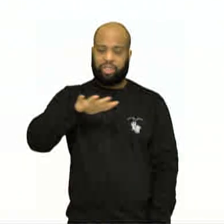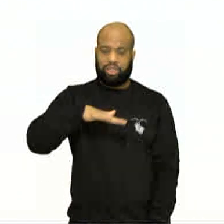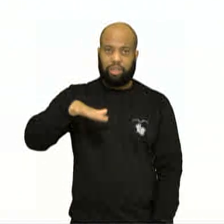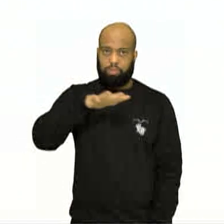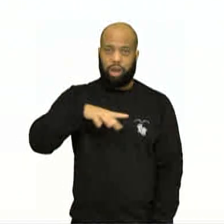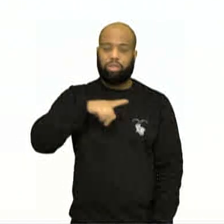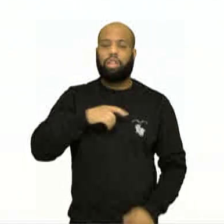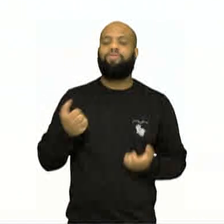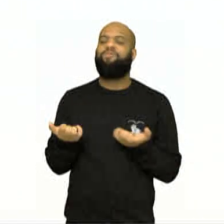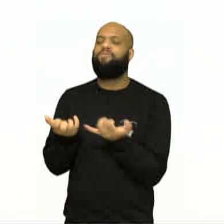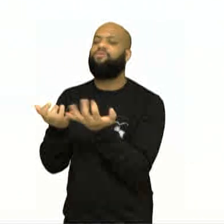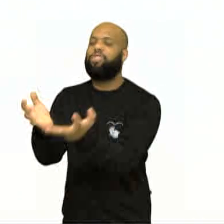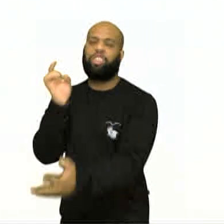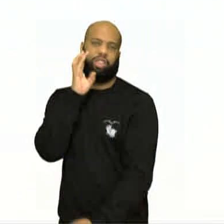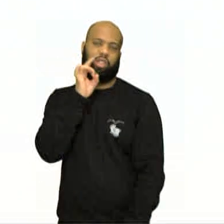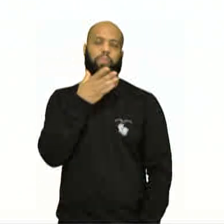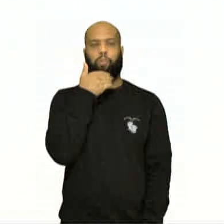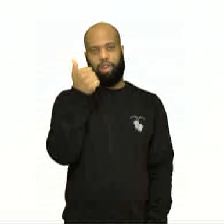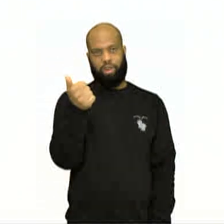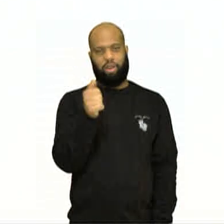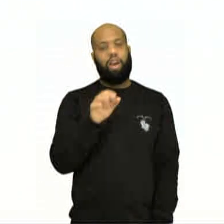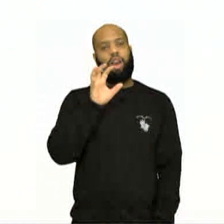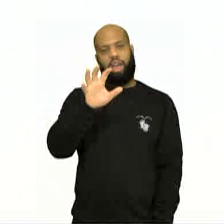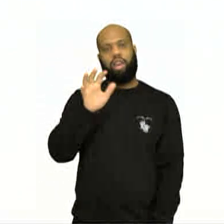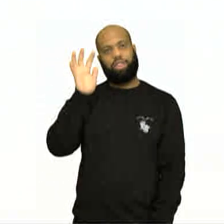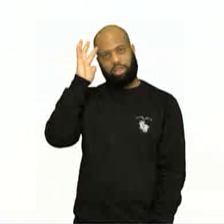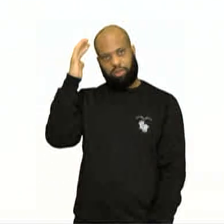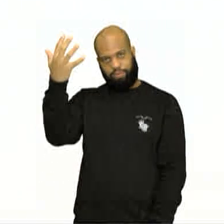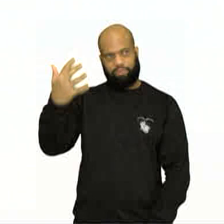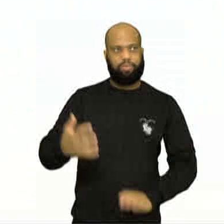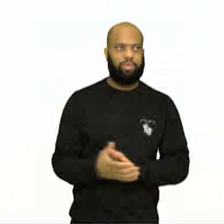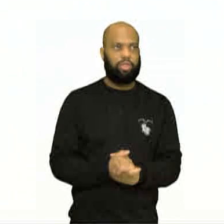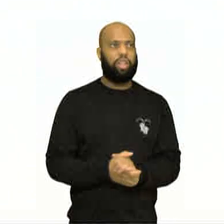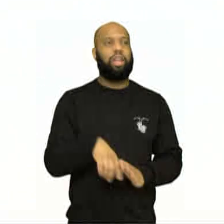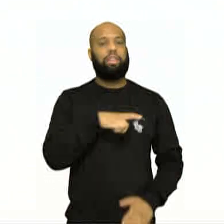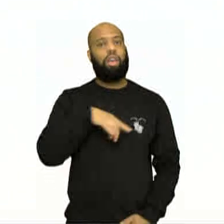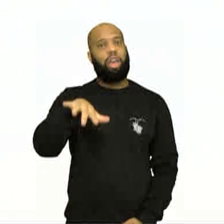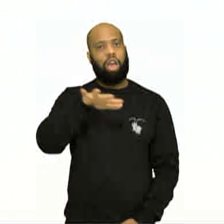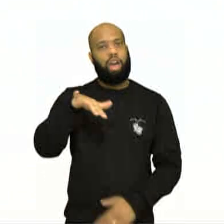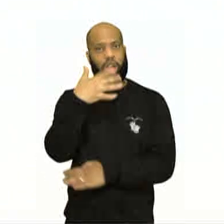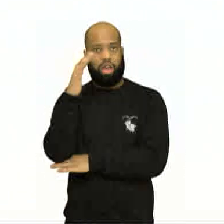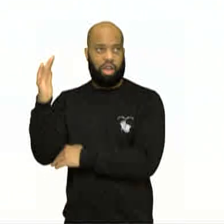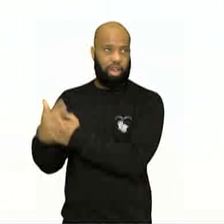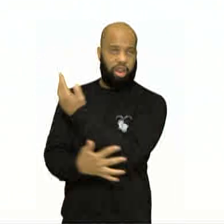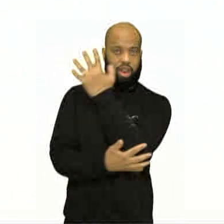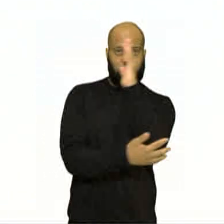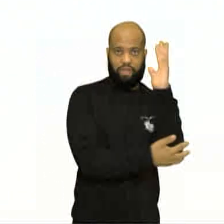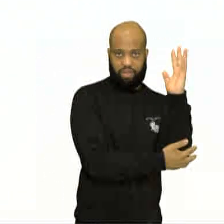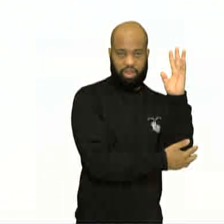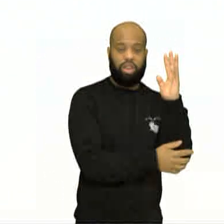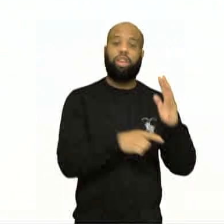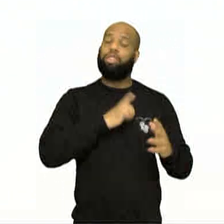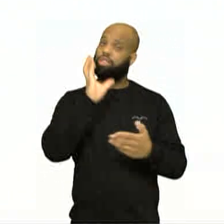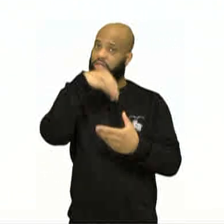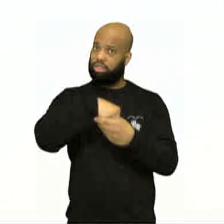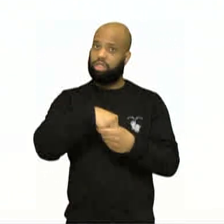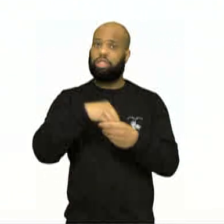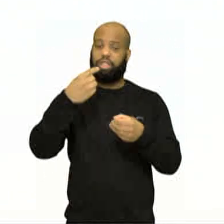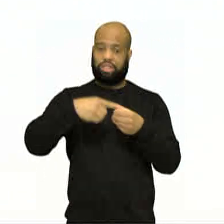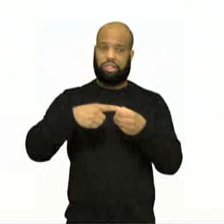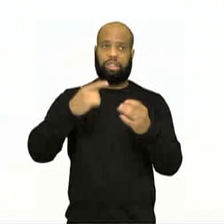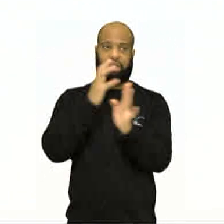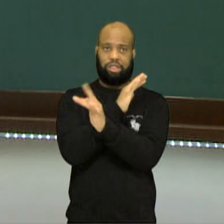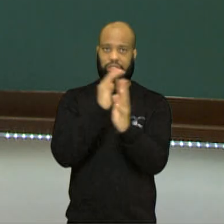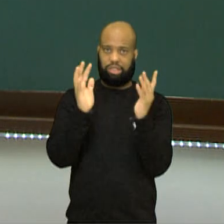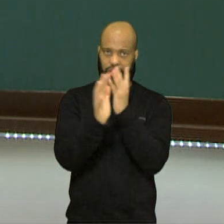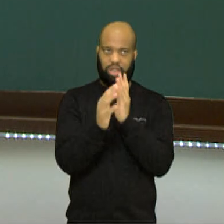por vegetação, melhor. Então essa é a solução, ter áreas verdes nas cidades. O solo não